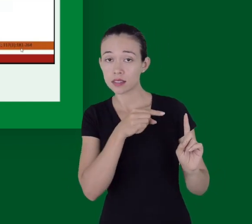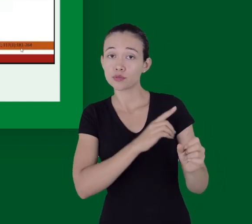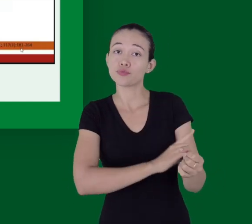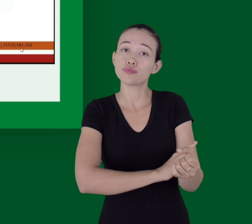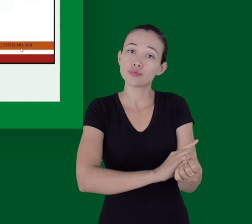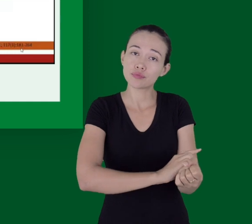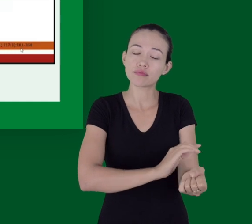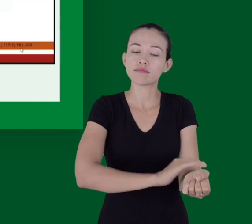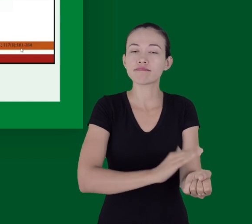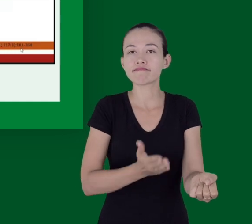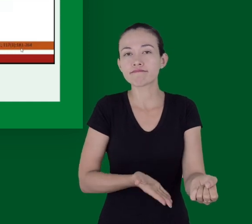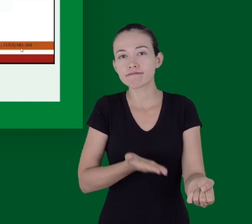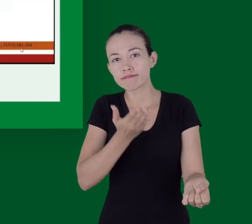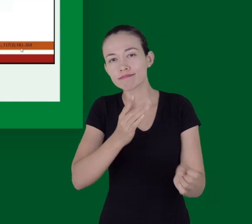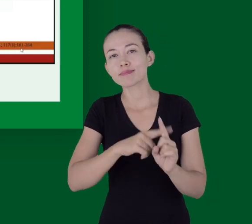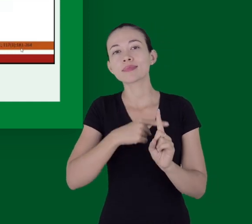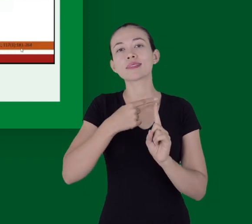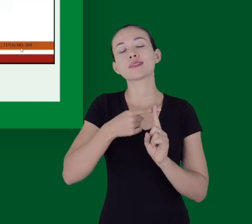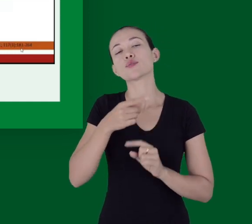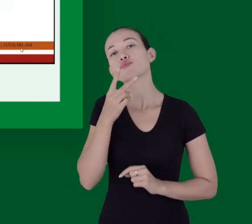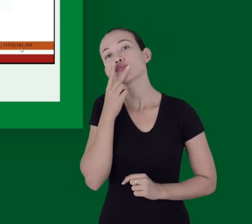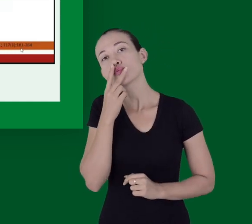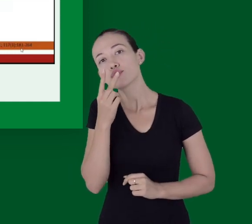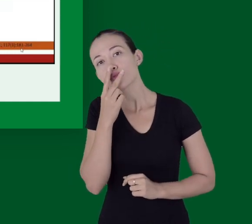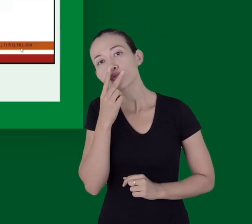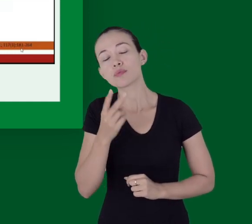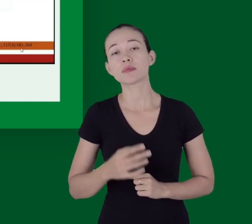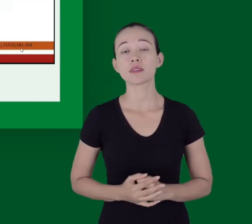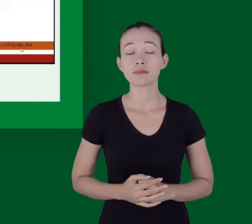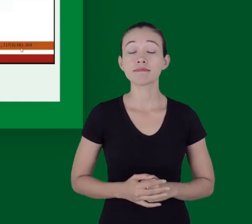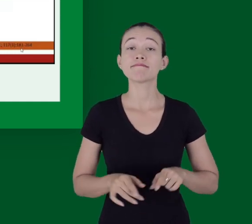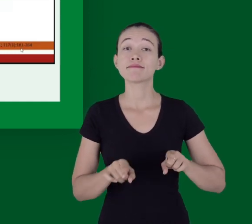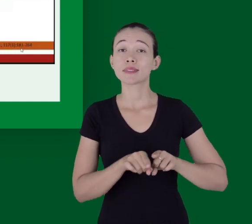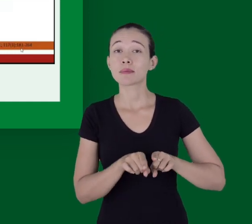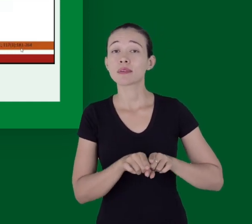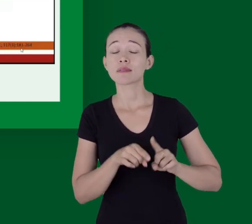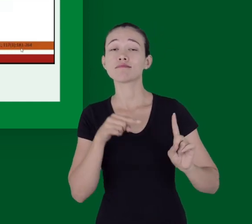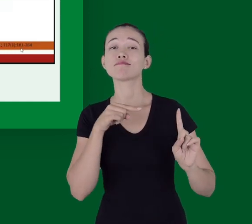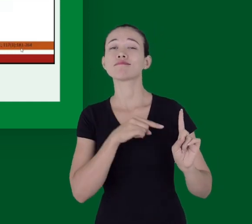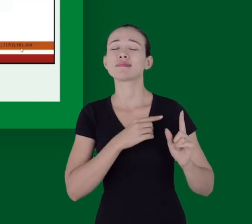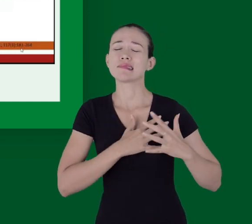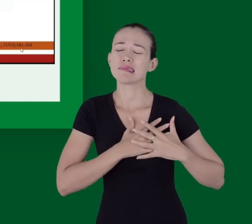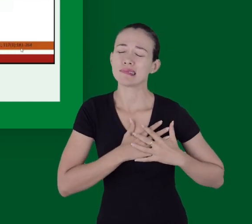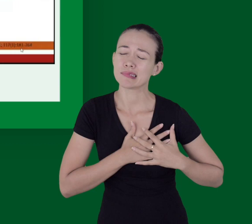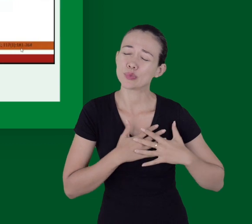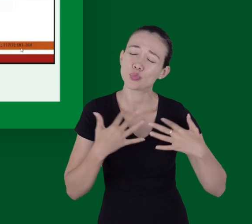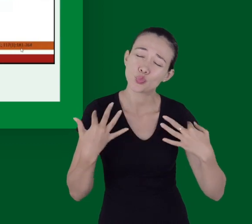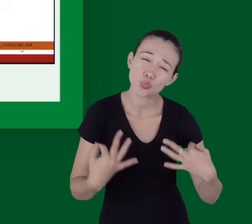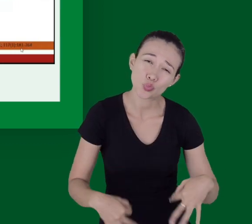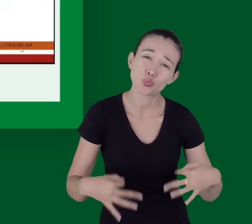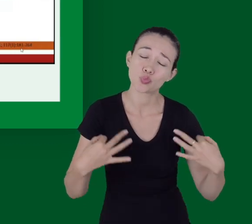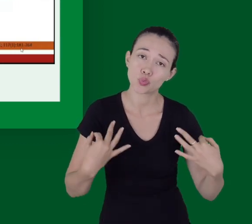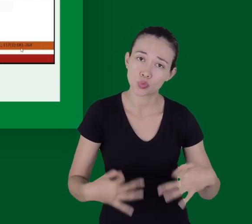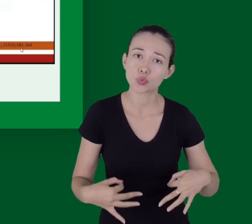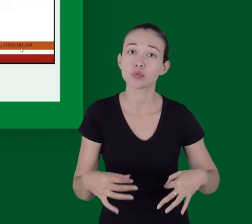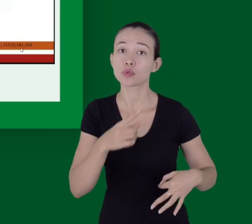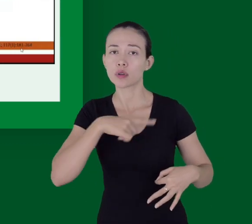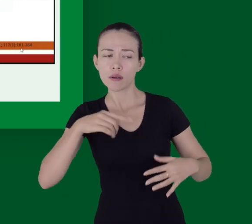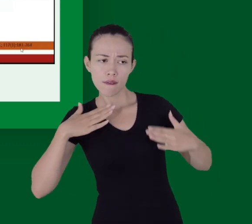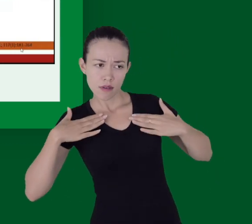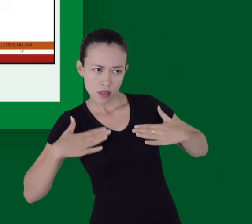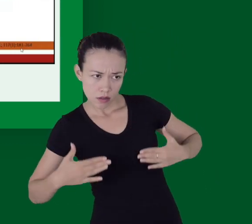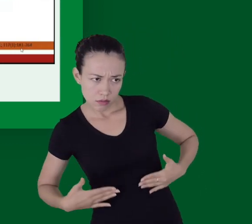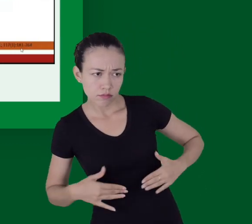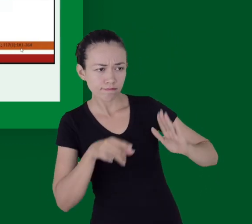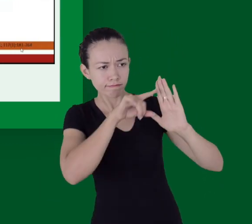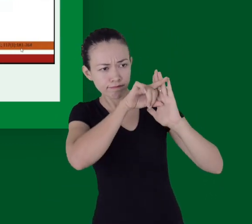66 anos, que tem hipertensão, diabetes, é tabagista, tá com dor no peito, você já fez